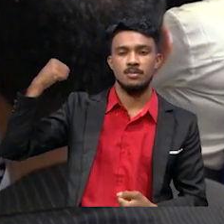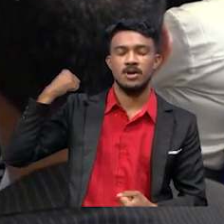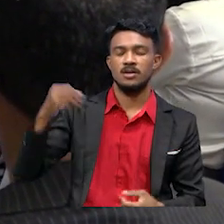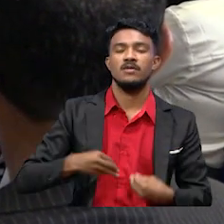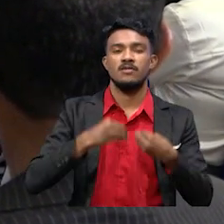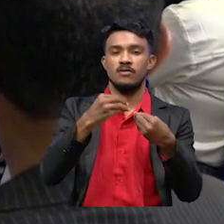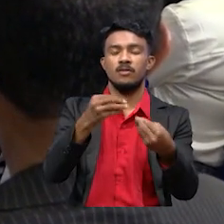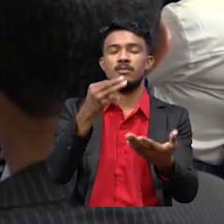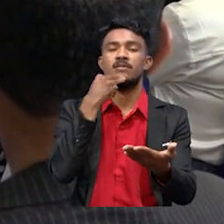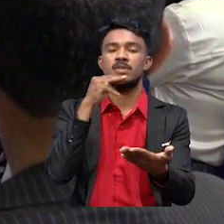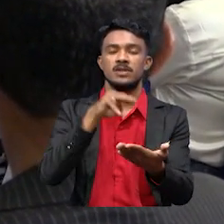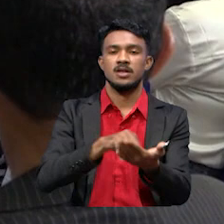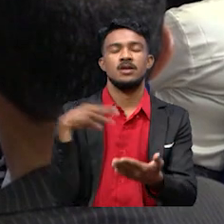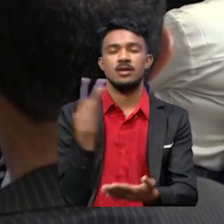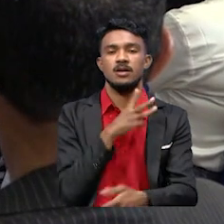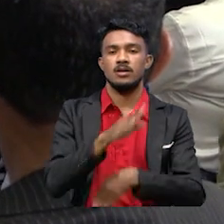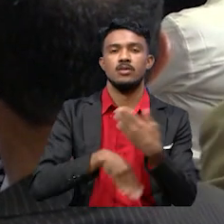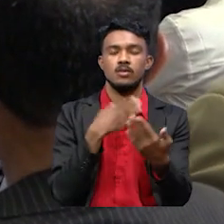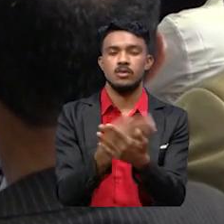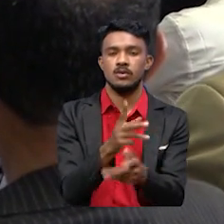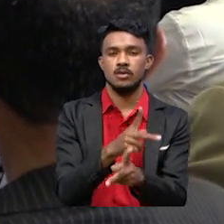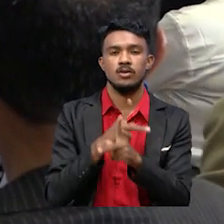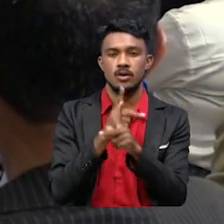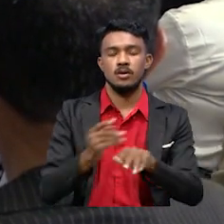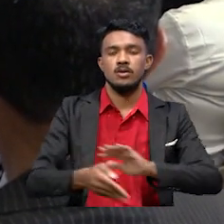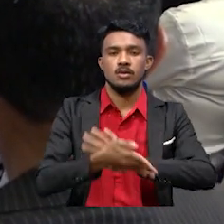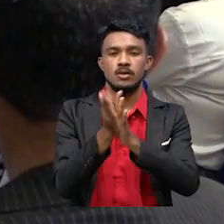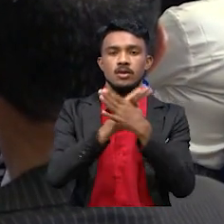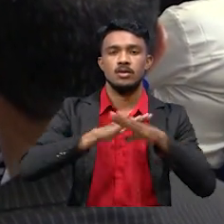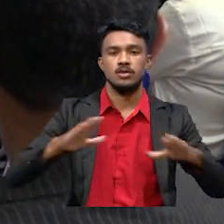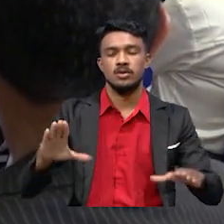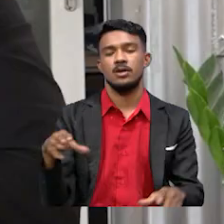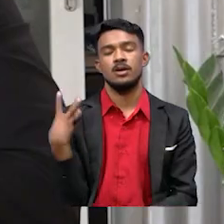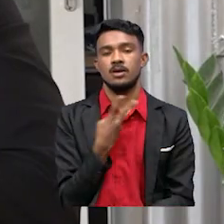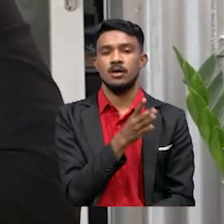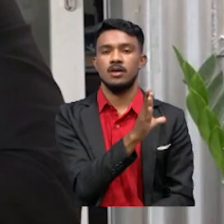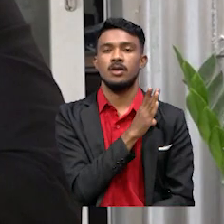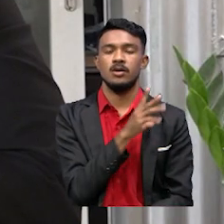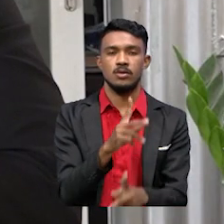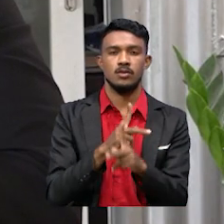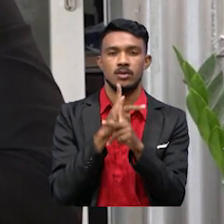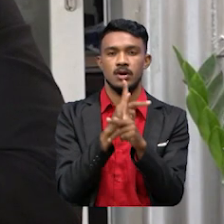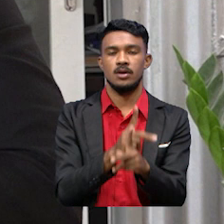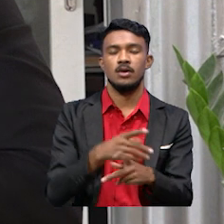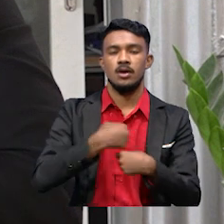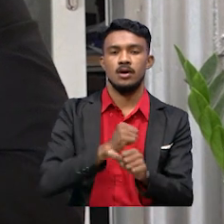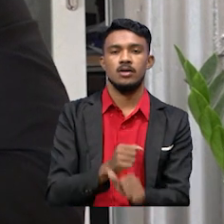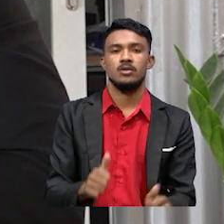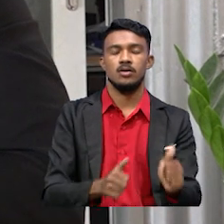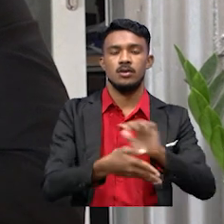kata ita hotu defende unidade nacional e garante até protege realização da unidade